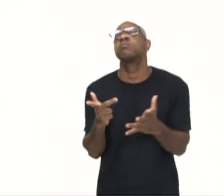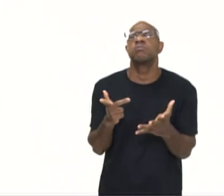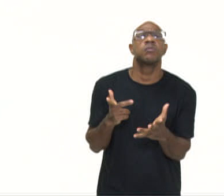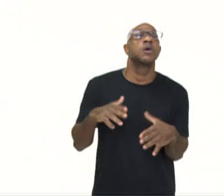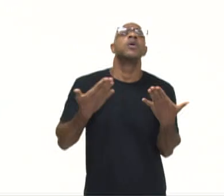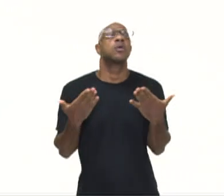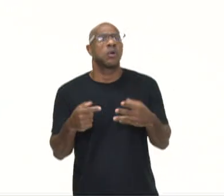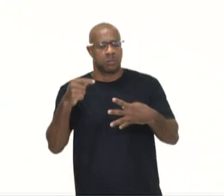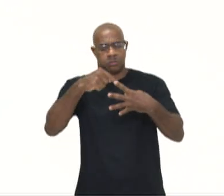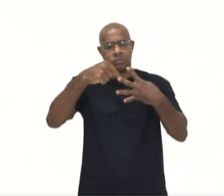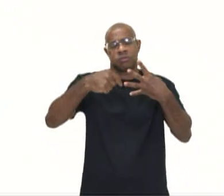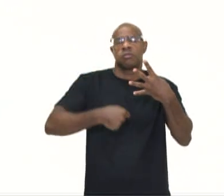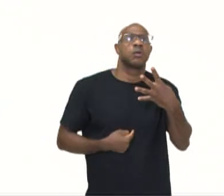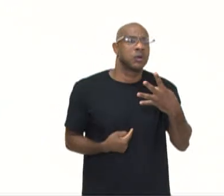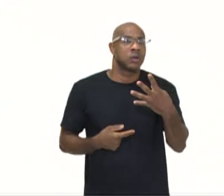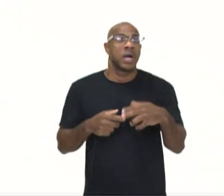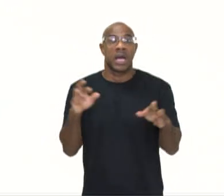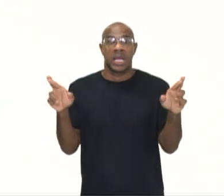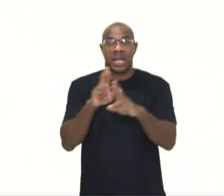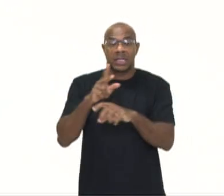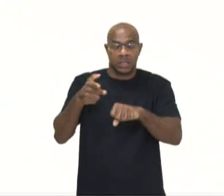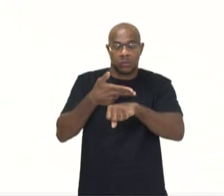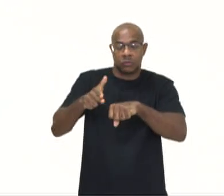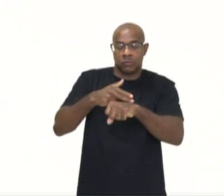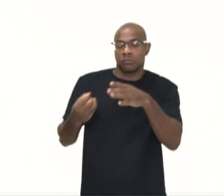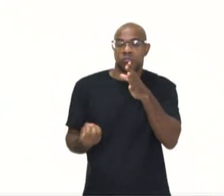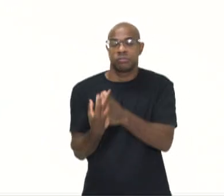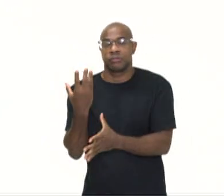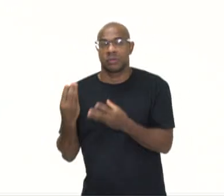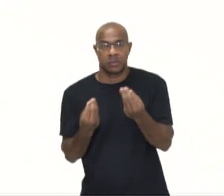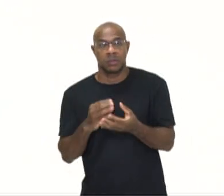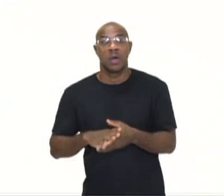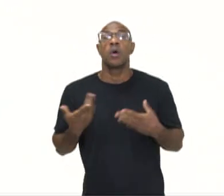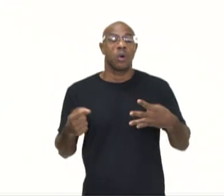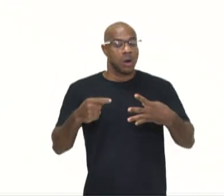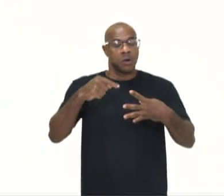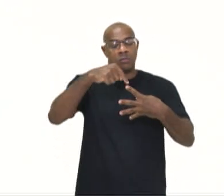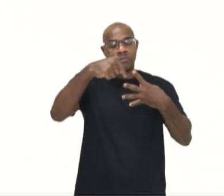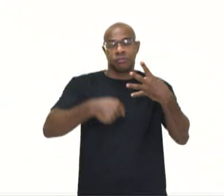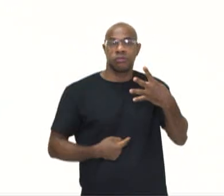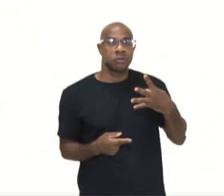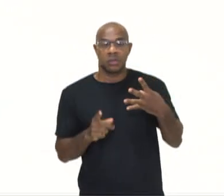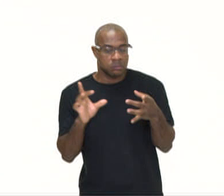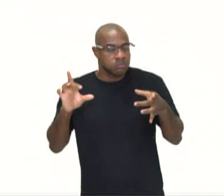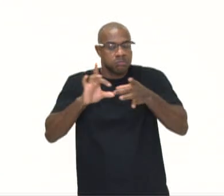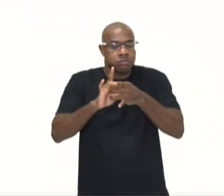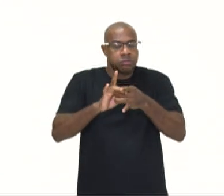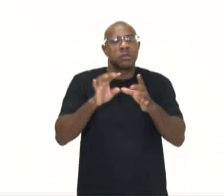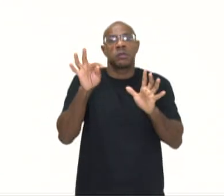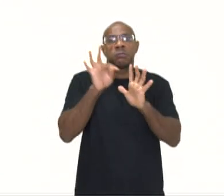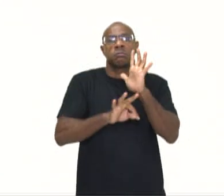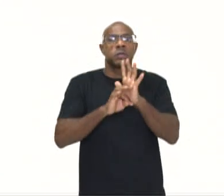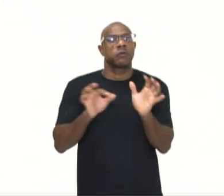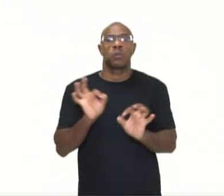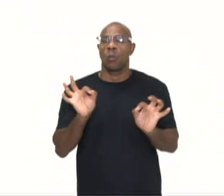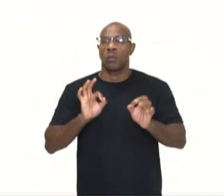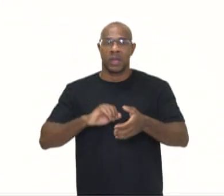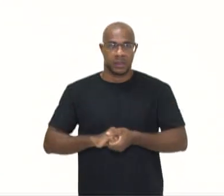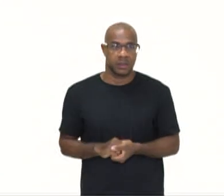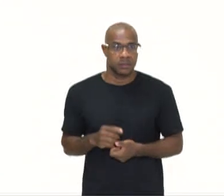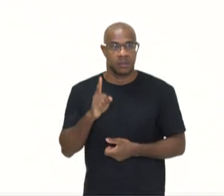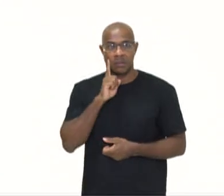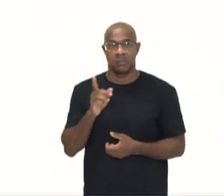a alternativa não corresponde ao texto? Letra A, surgiu